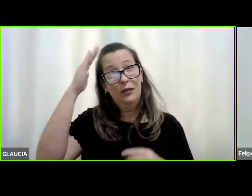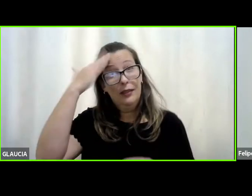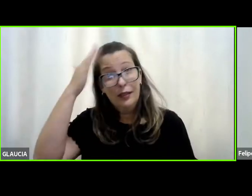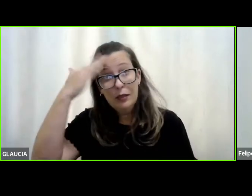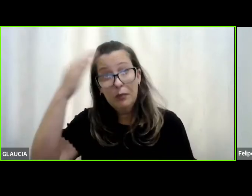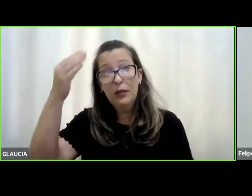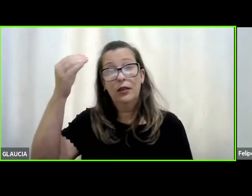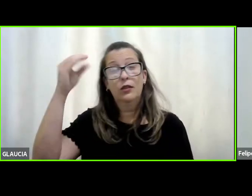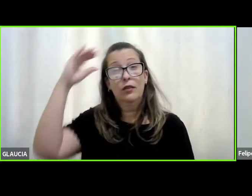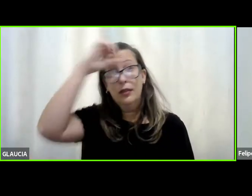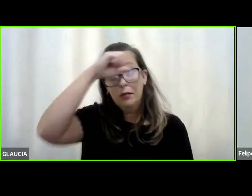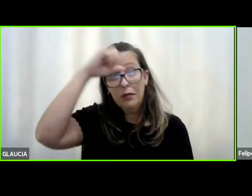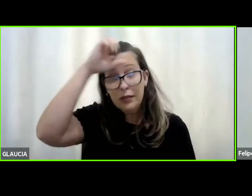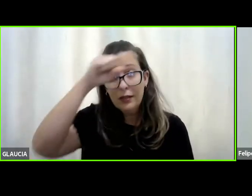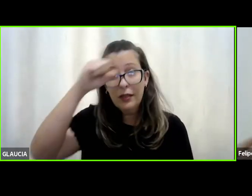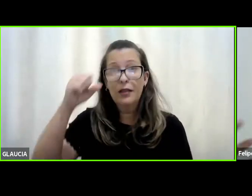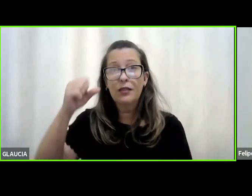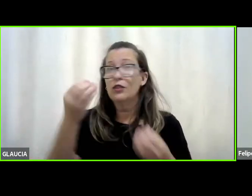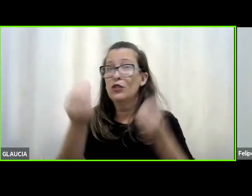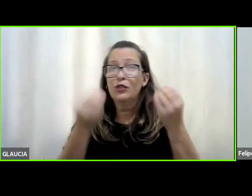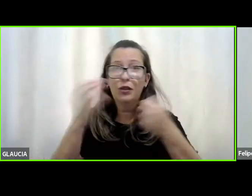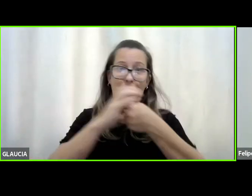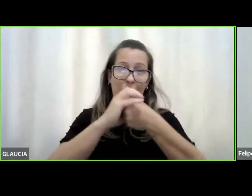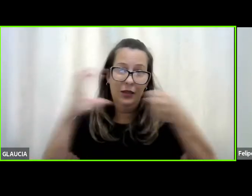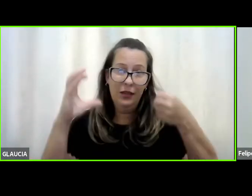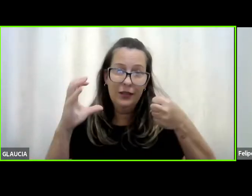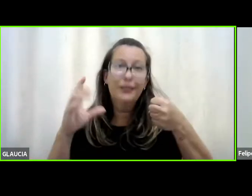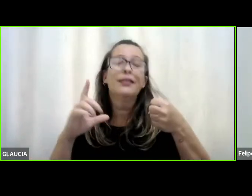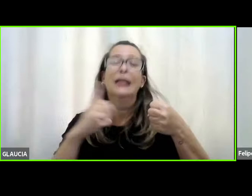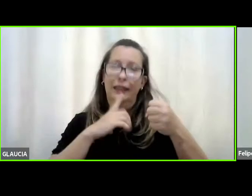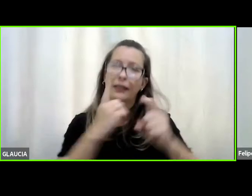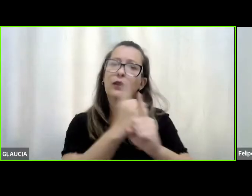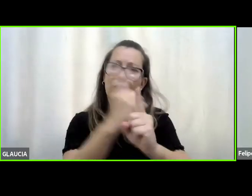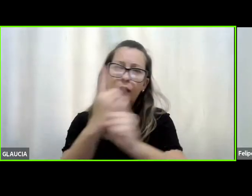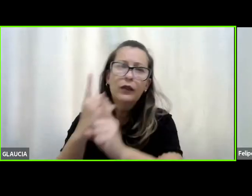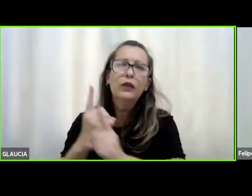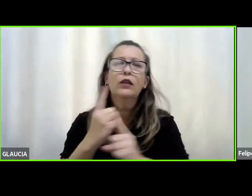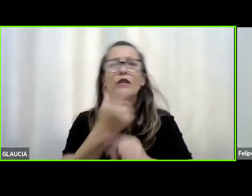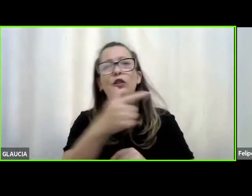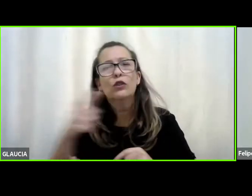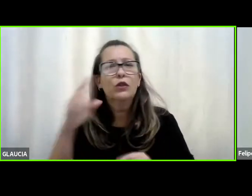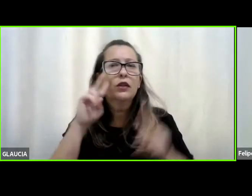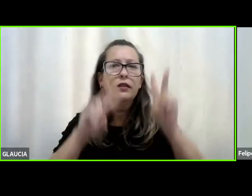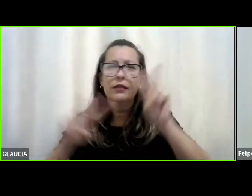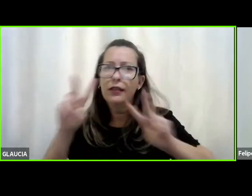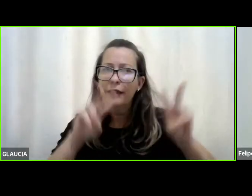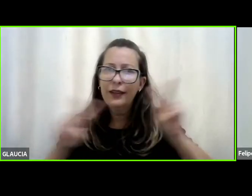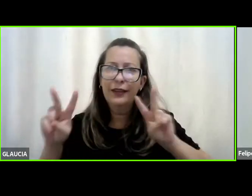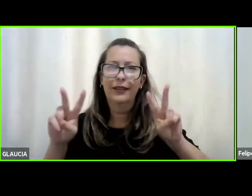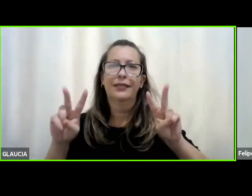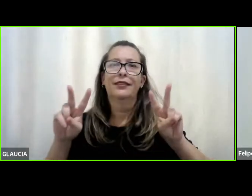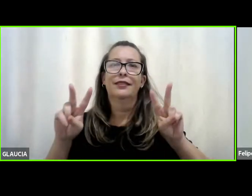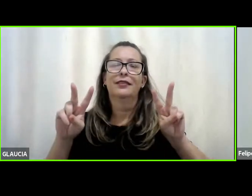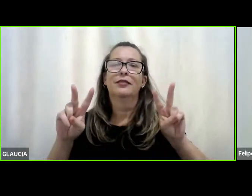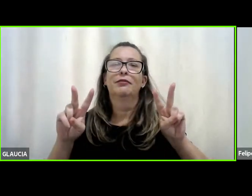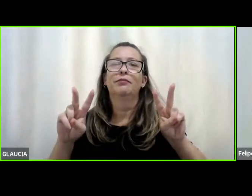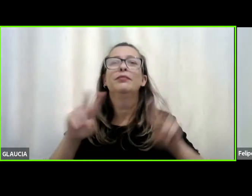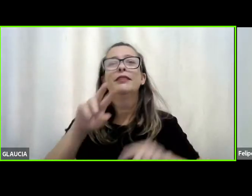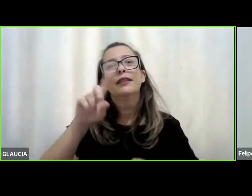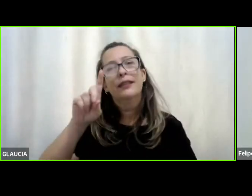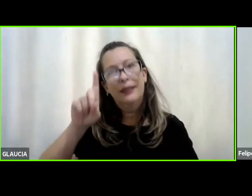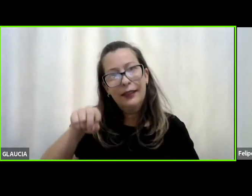né, da sociedade com outras possibilidades de olhar, que não apenas as que são